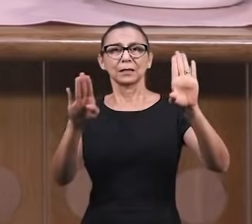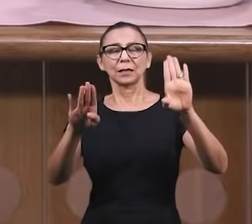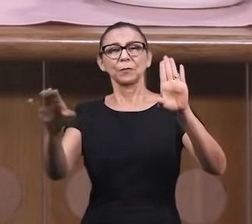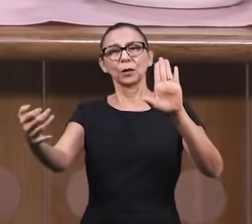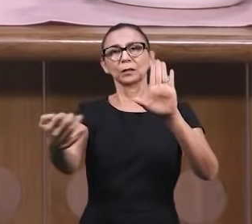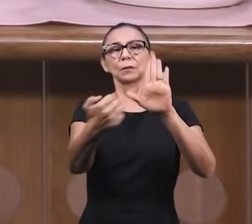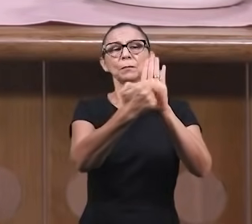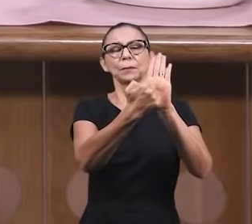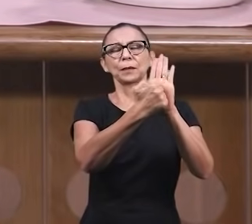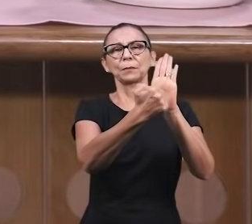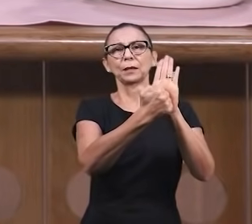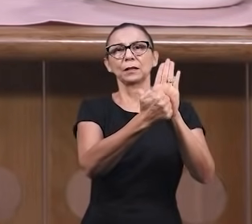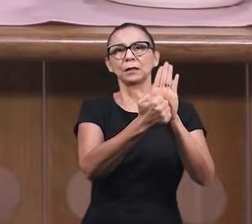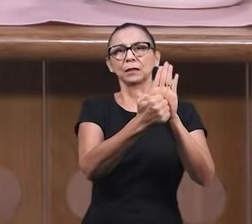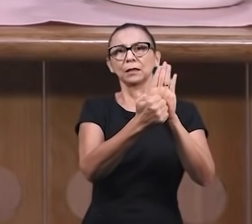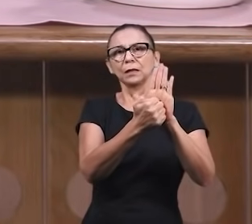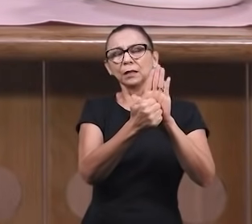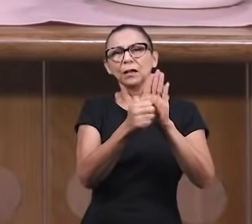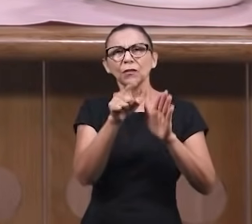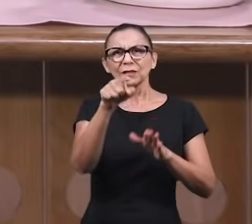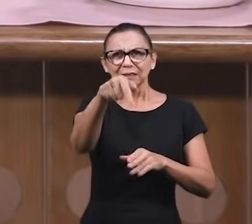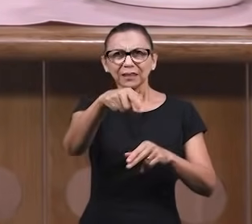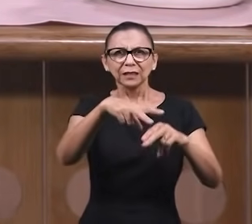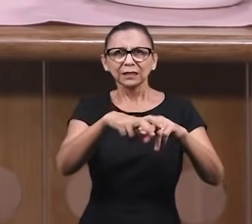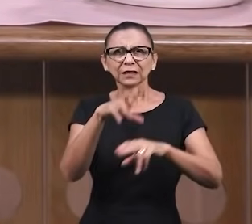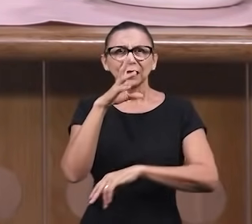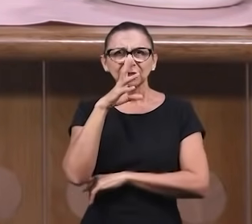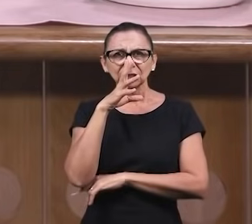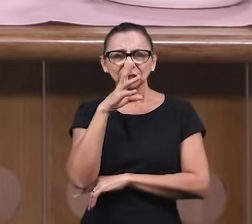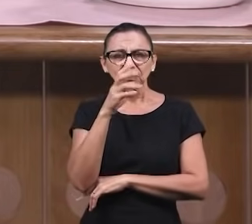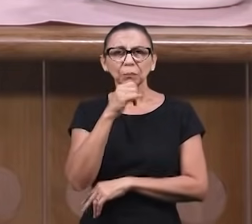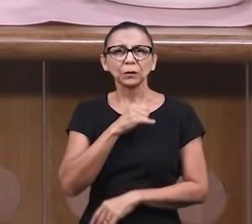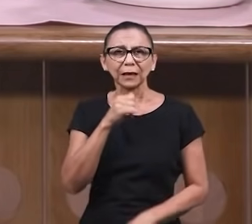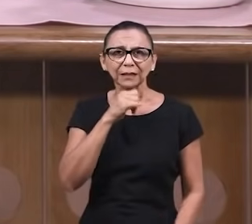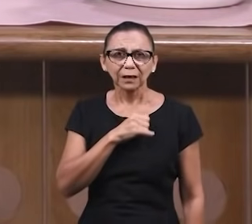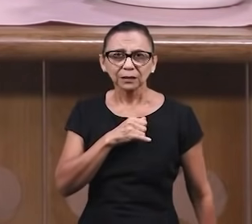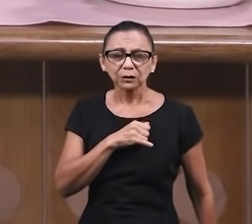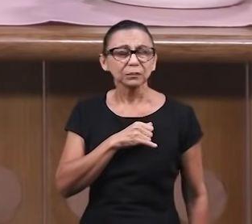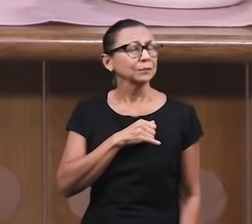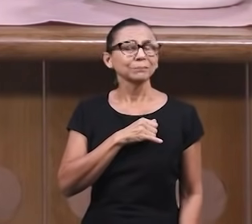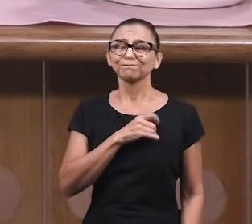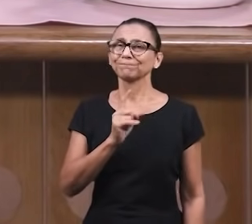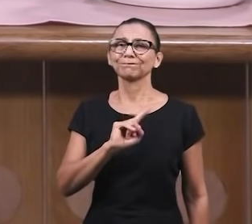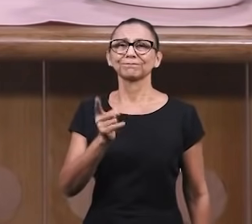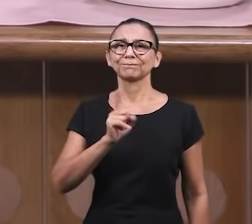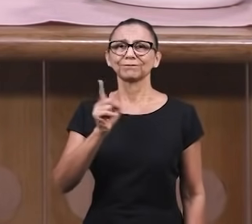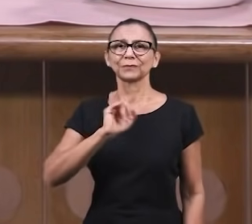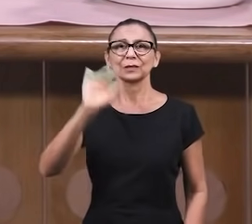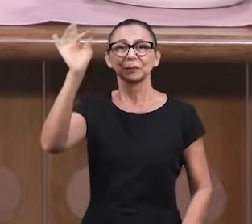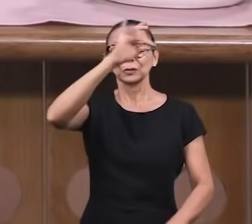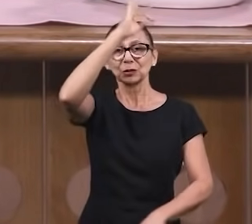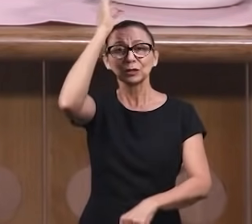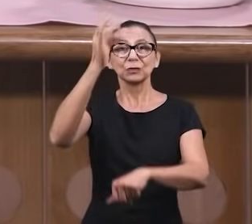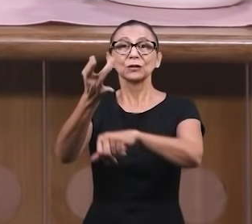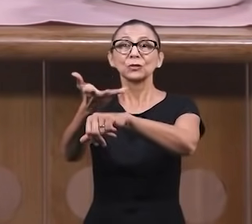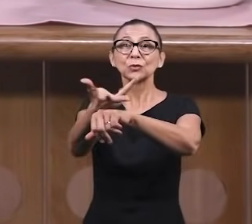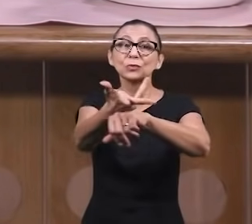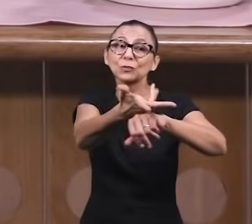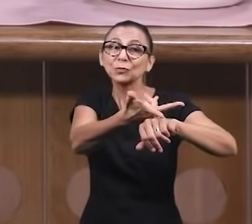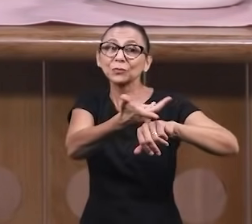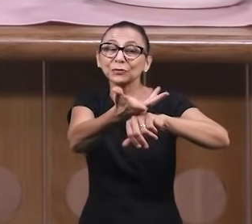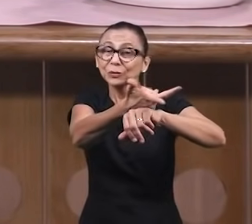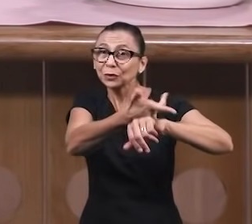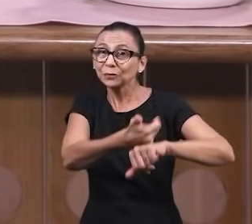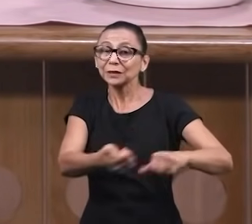agora. Não, estou aqui por acaso. Não, você não está aí por acaso. O Espírito Santo moveu você a estar aí. Então, ele está tocando